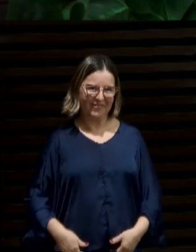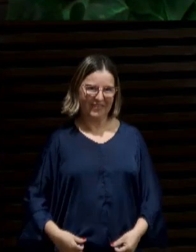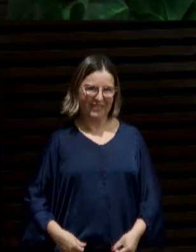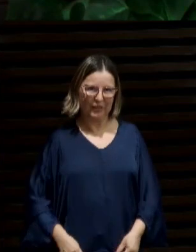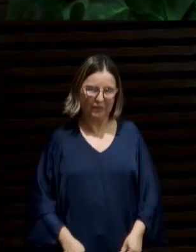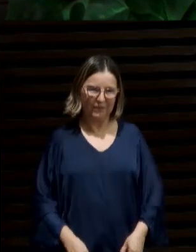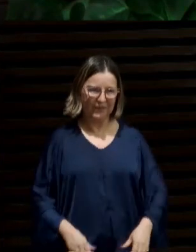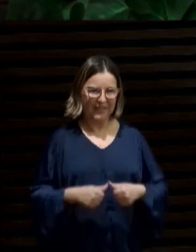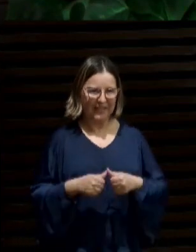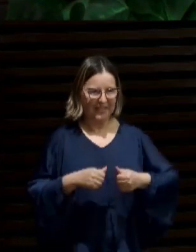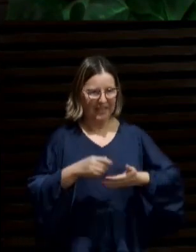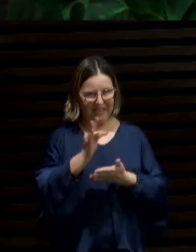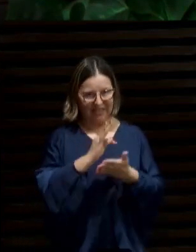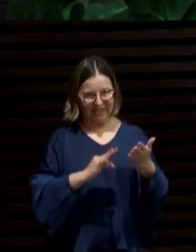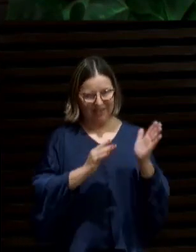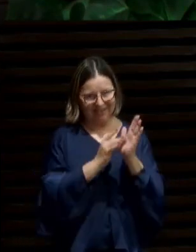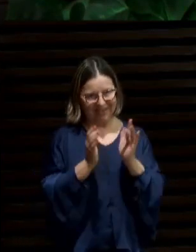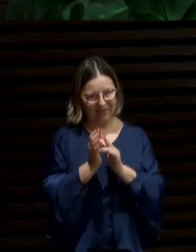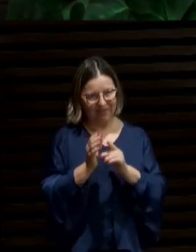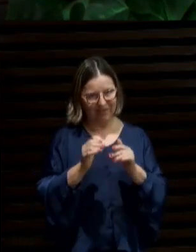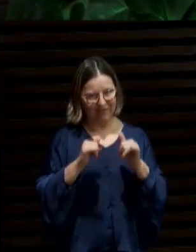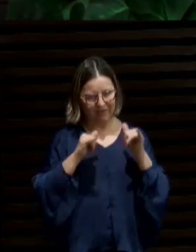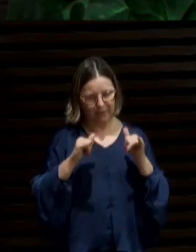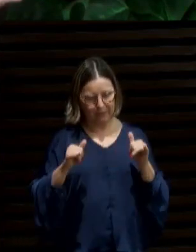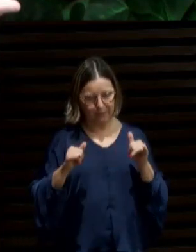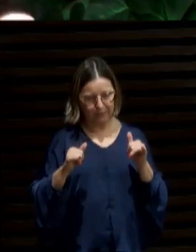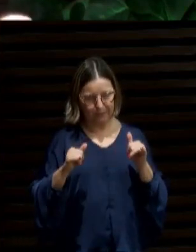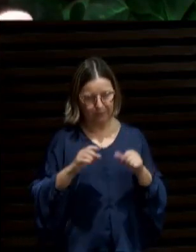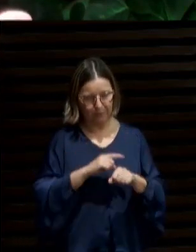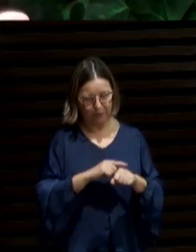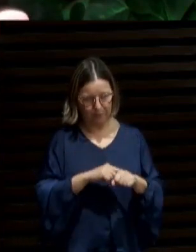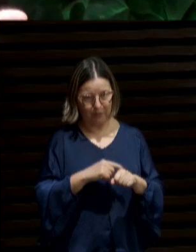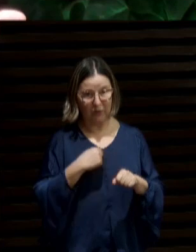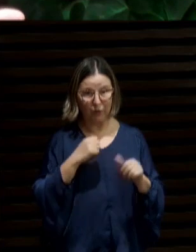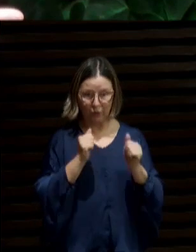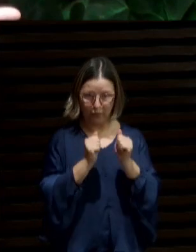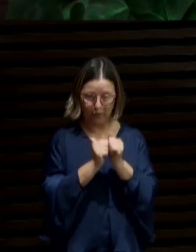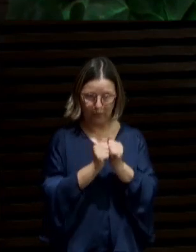Esse texto, Jesus disse, quando eu estava com eles,